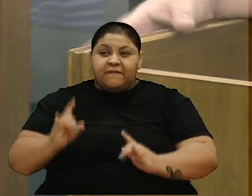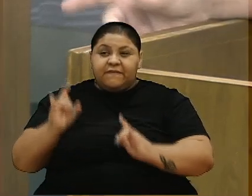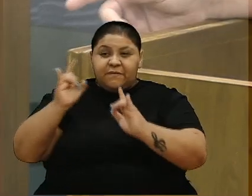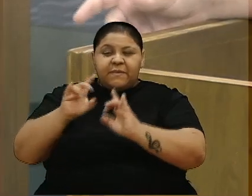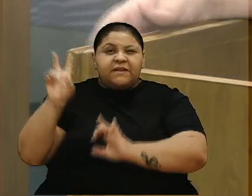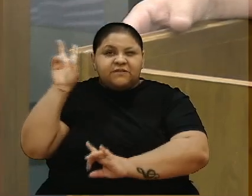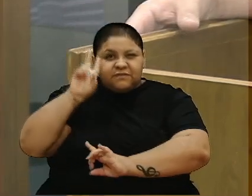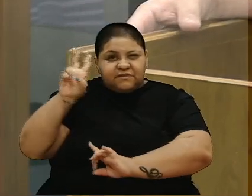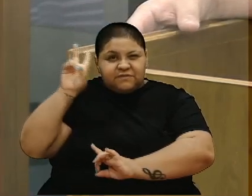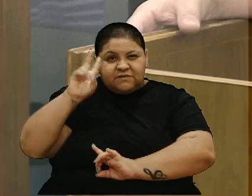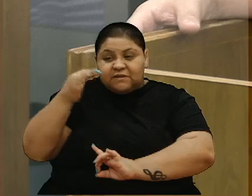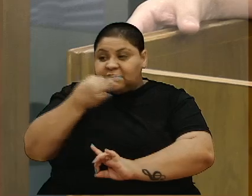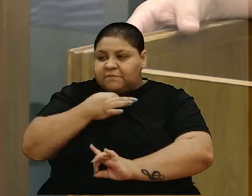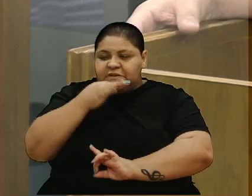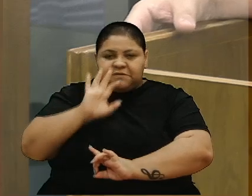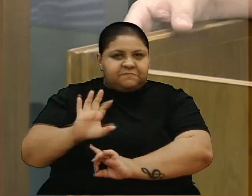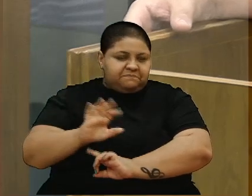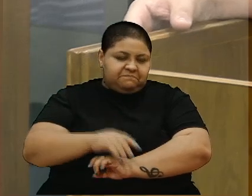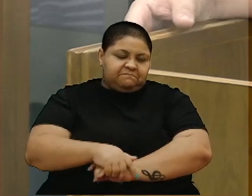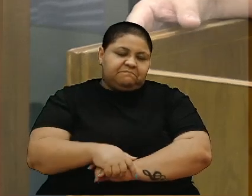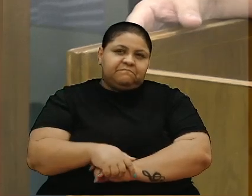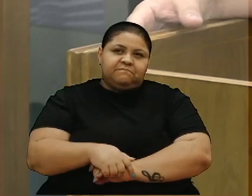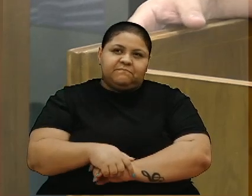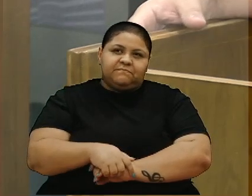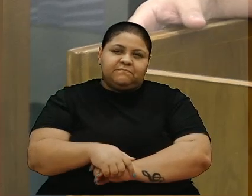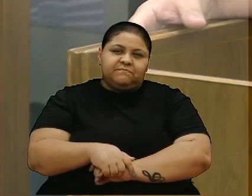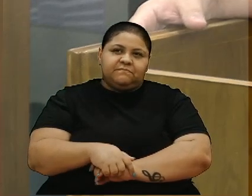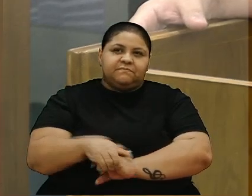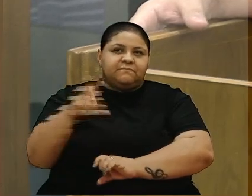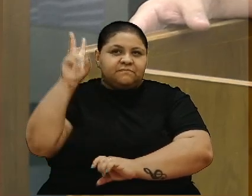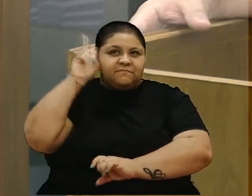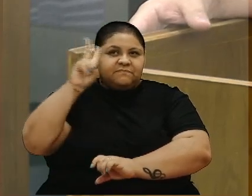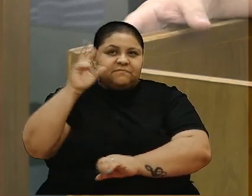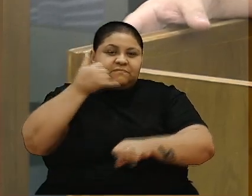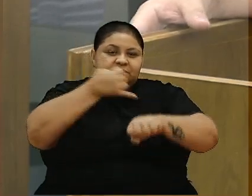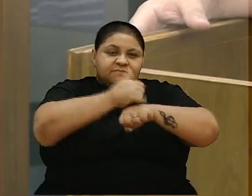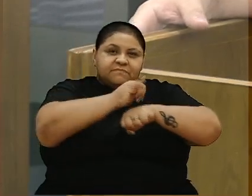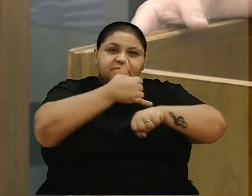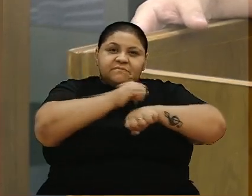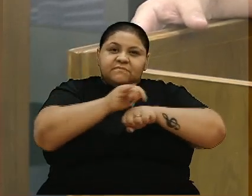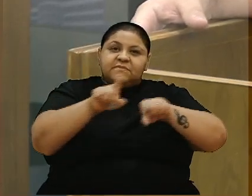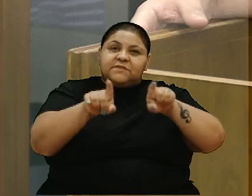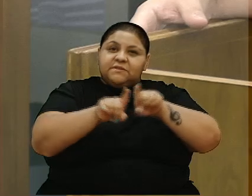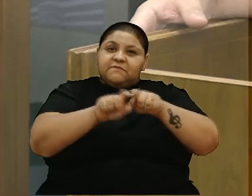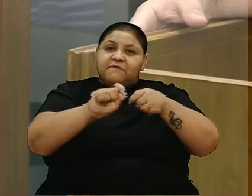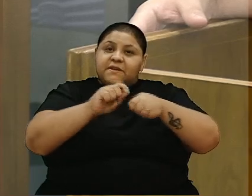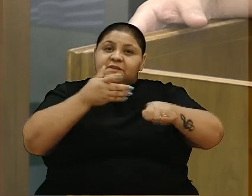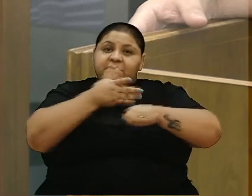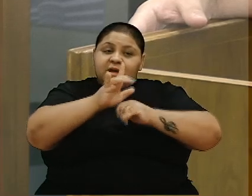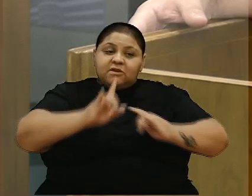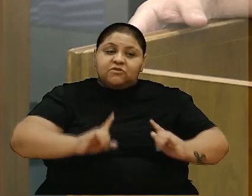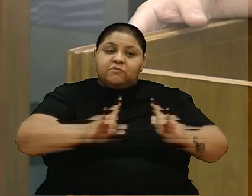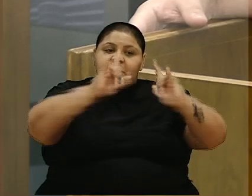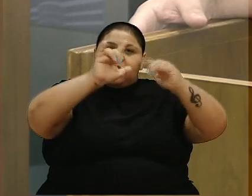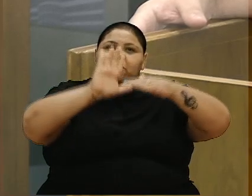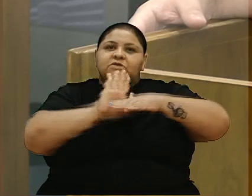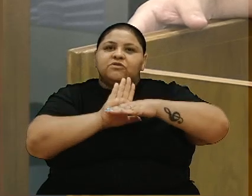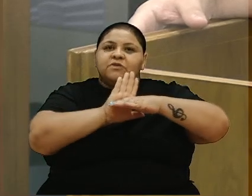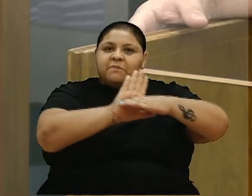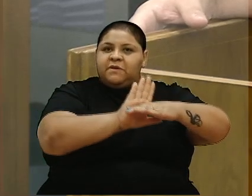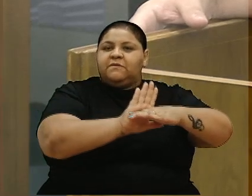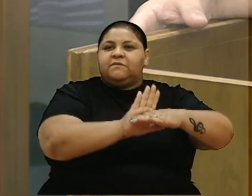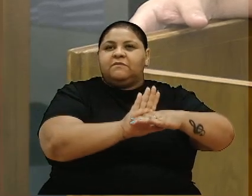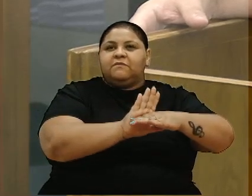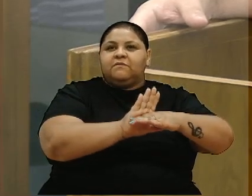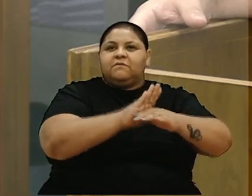histórico para Caxias do Sul. A história da metalurgia passa pelos prédios da Maesa, como